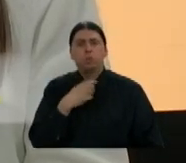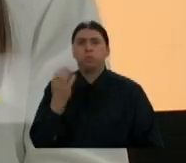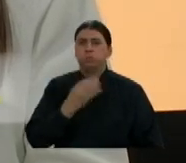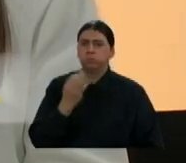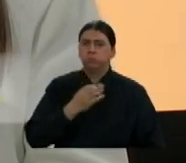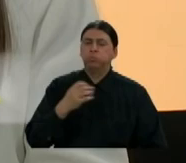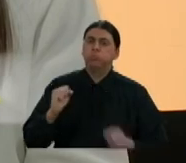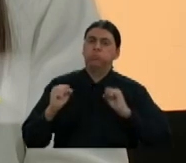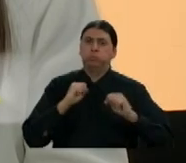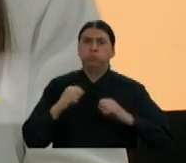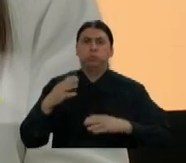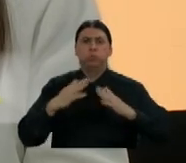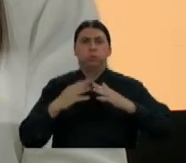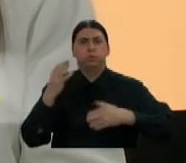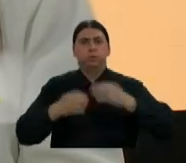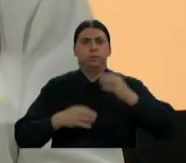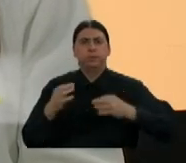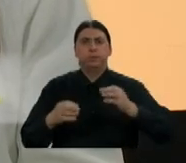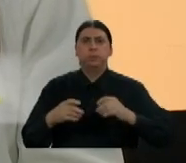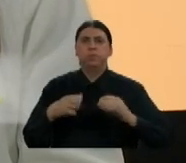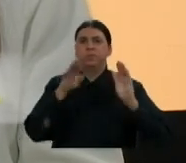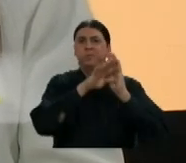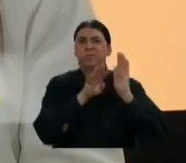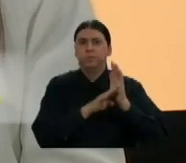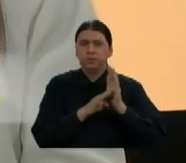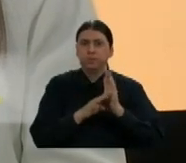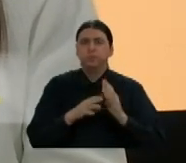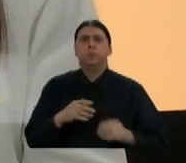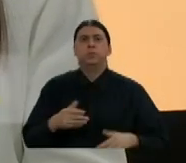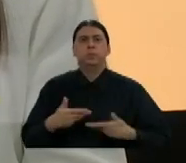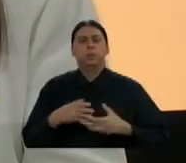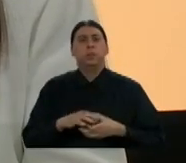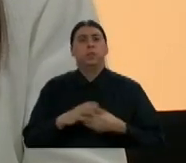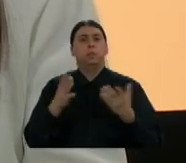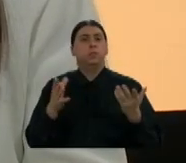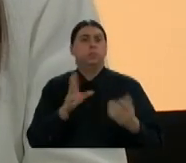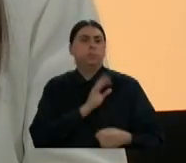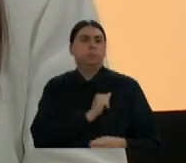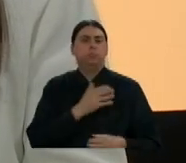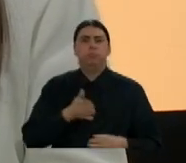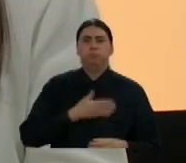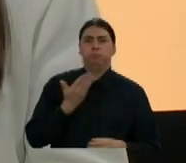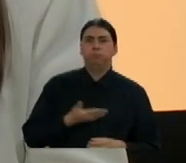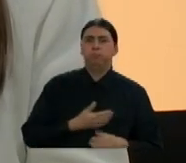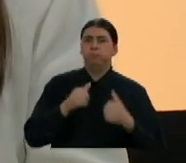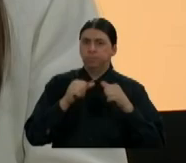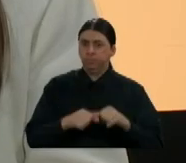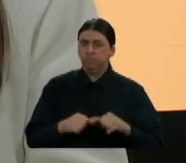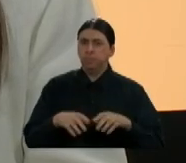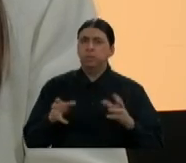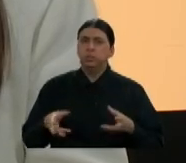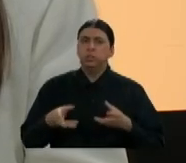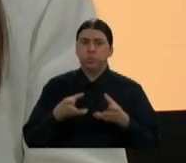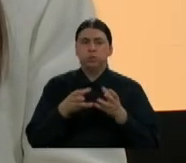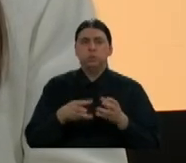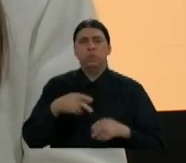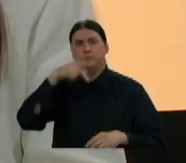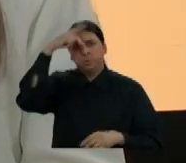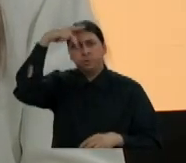judiciário lançou a campanha deixa o amor surpreender também está comentando o apadrinhamento